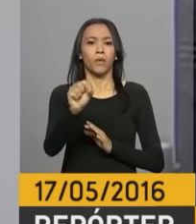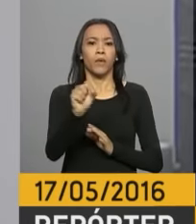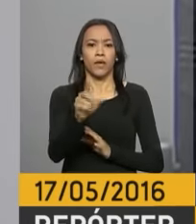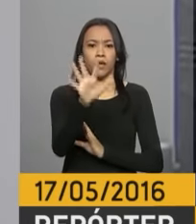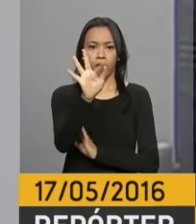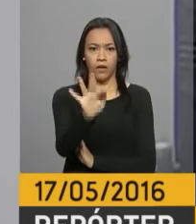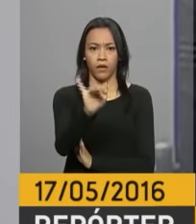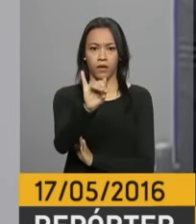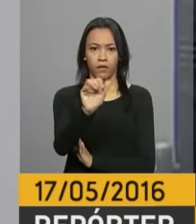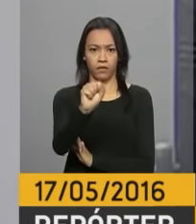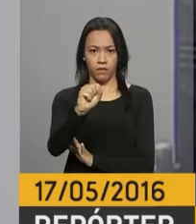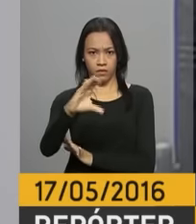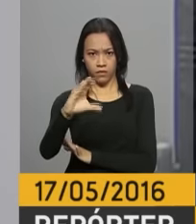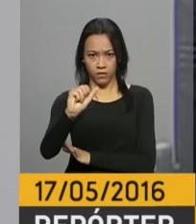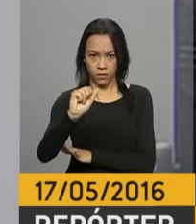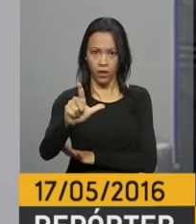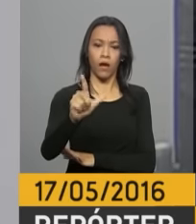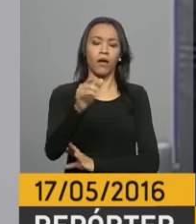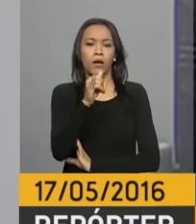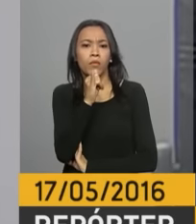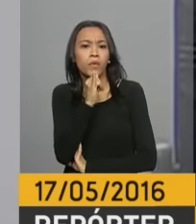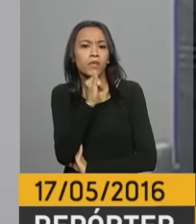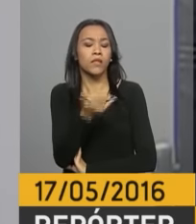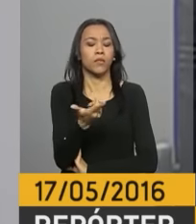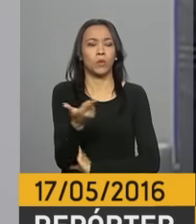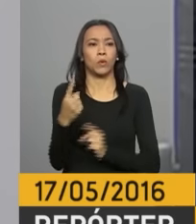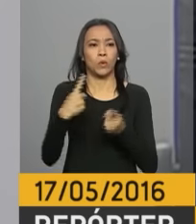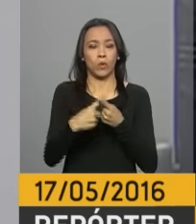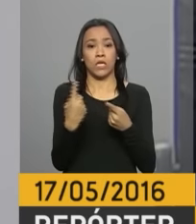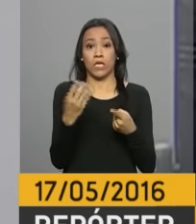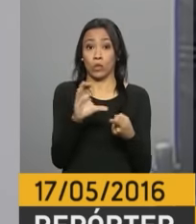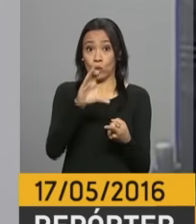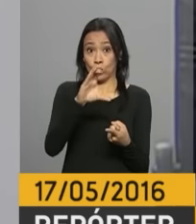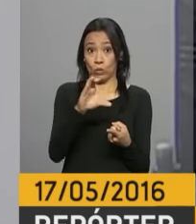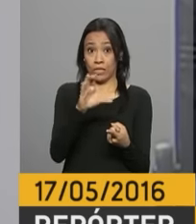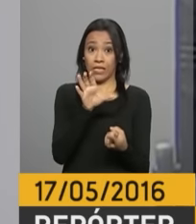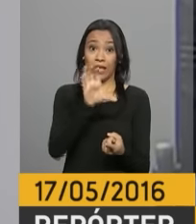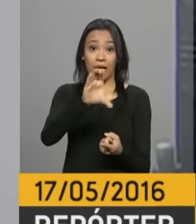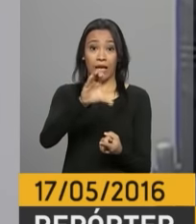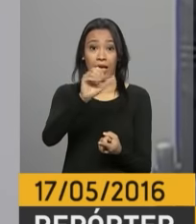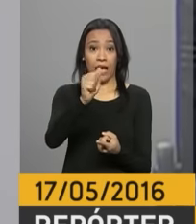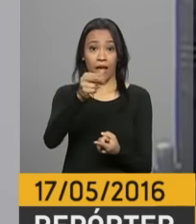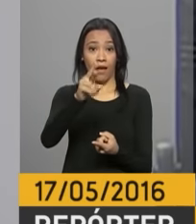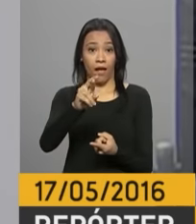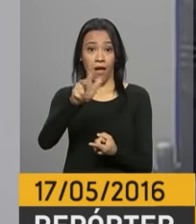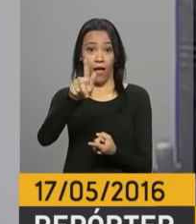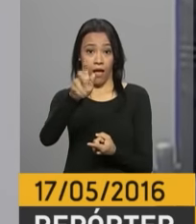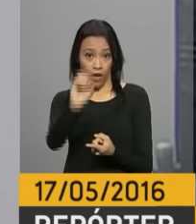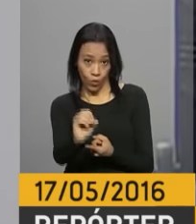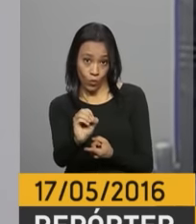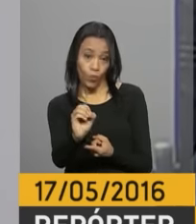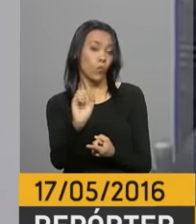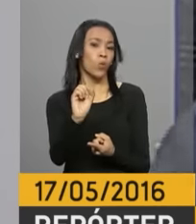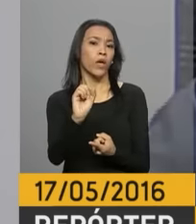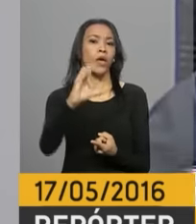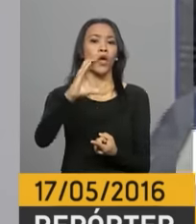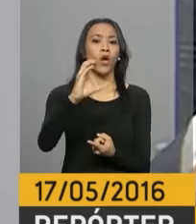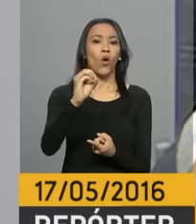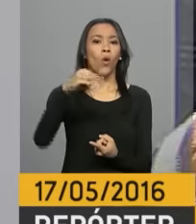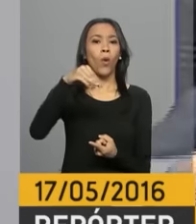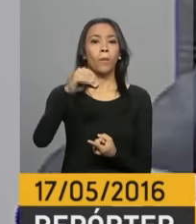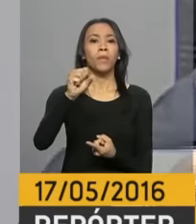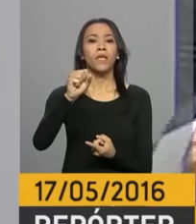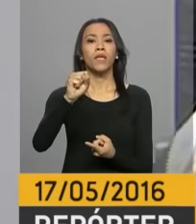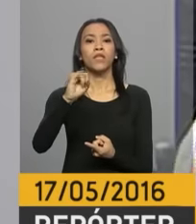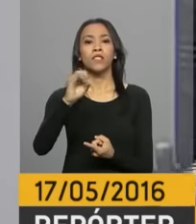questão, por exemplo, dos cargos comissionados, a extinção dos 4 mil cargos comissionados